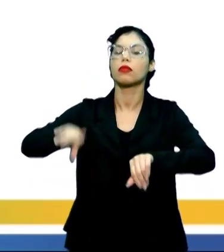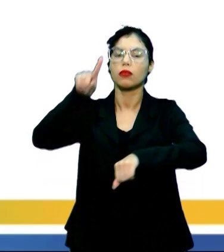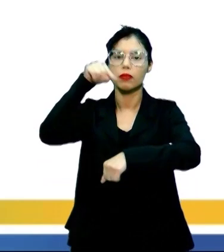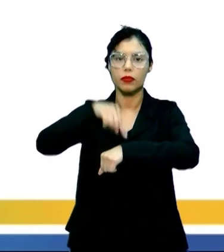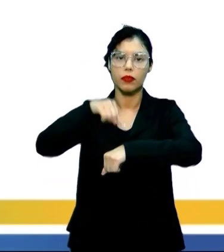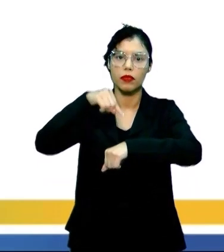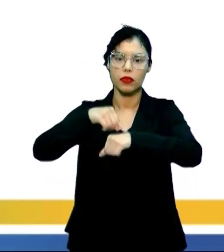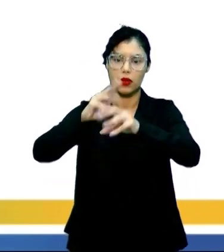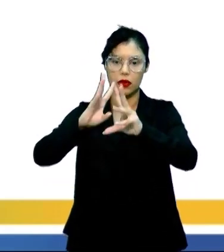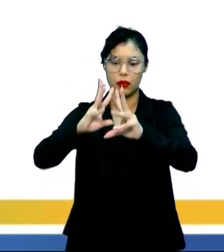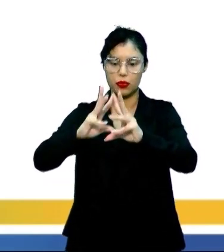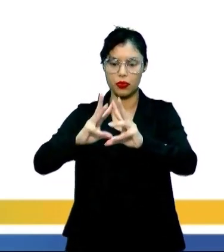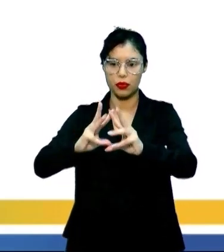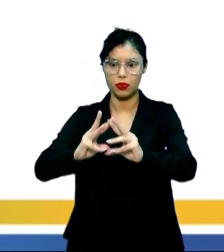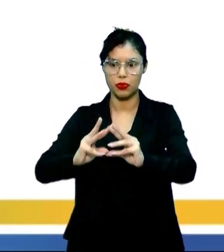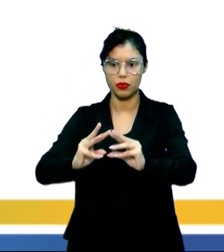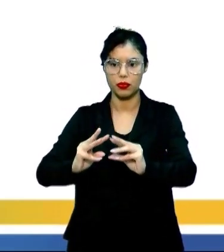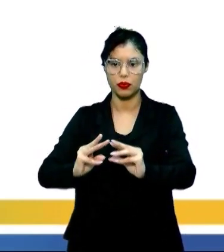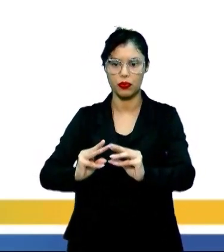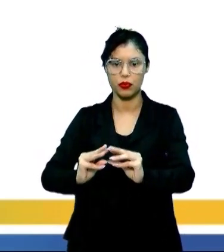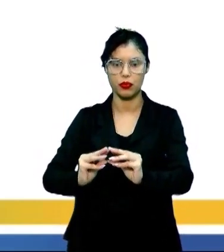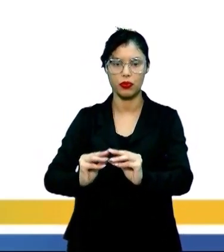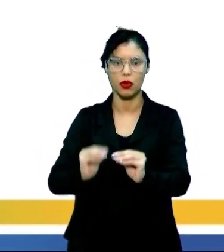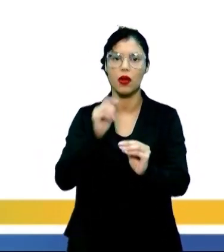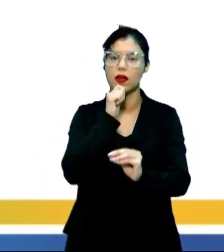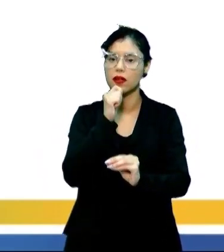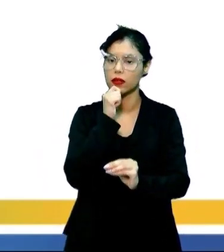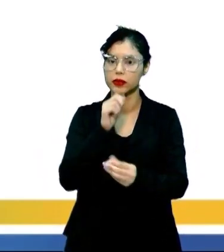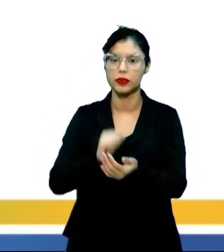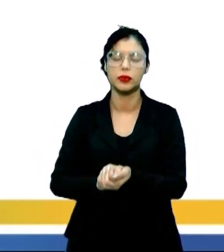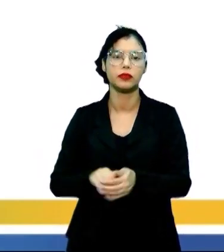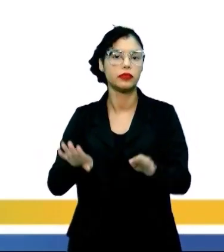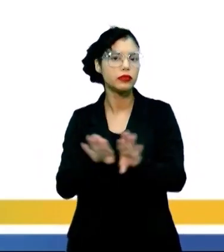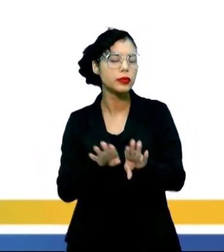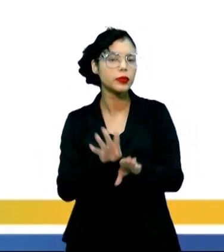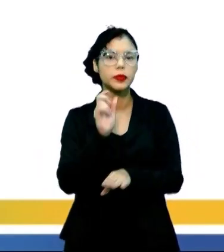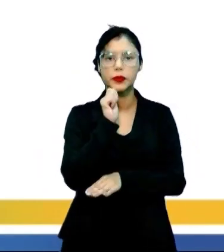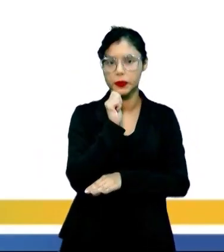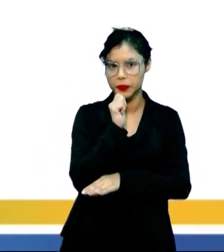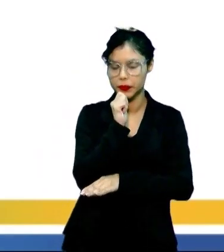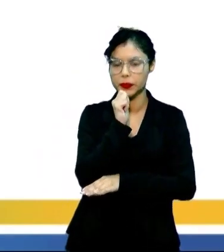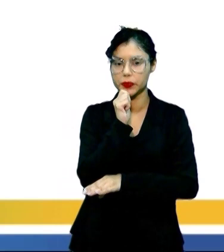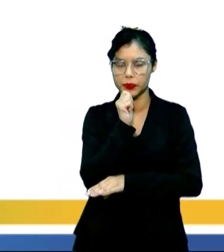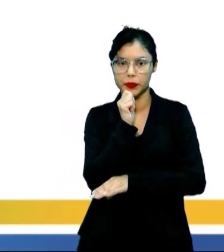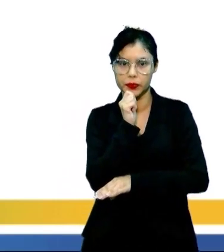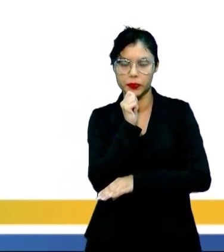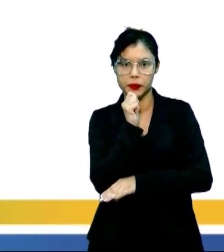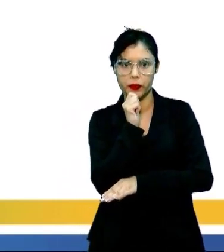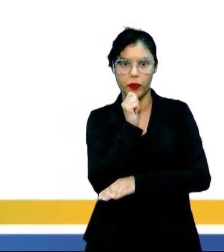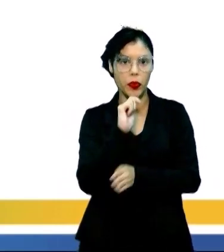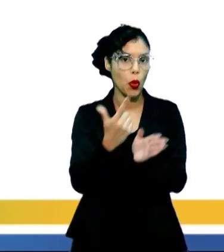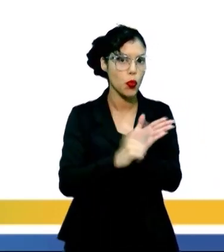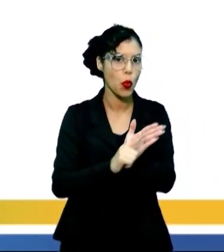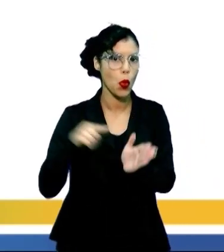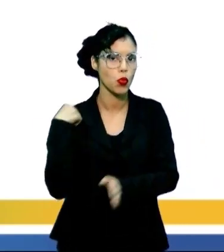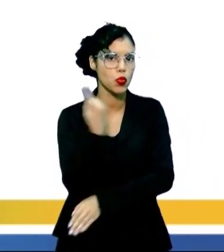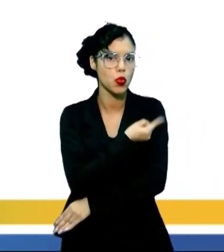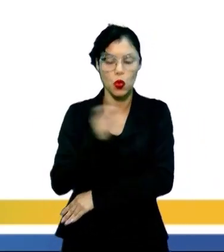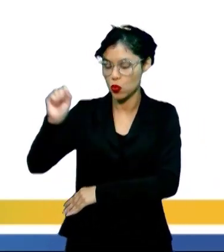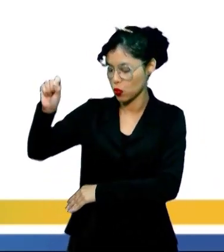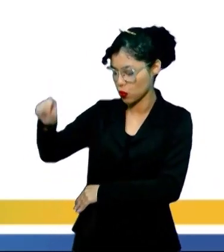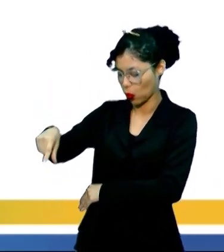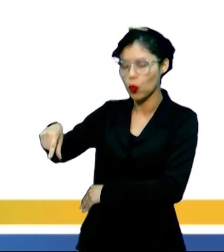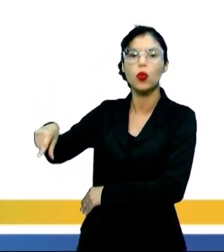de decomposição, principalmente com o tempo de decomposição. O papel que a gente joga